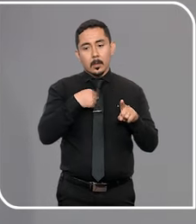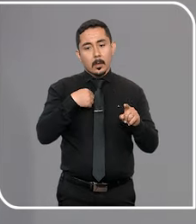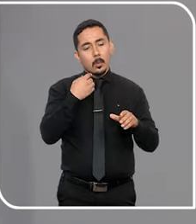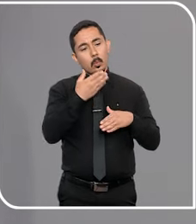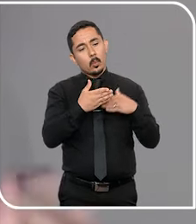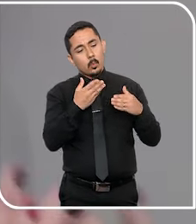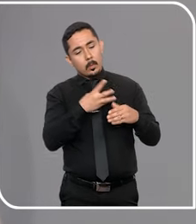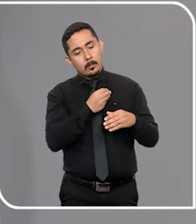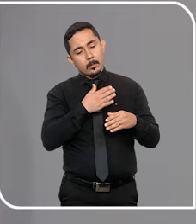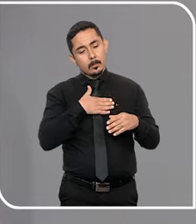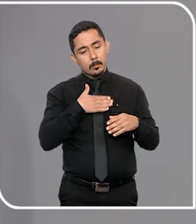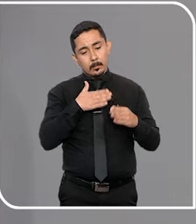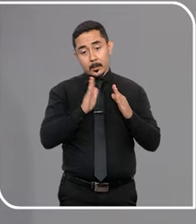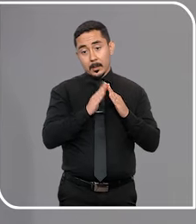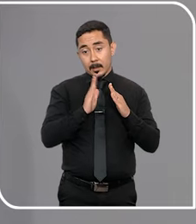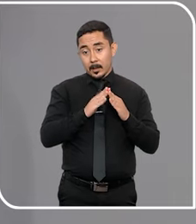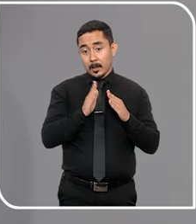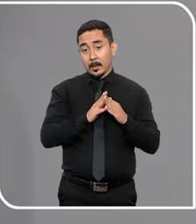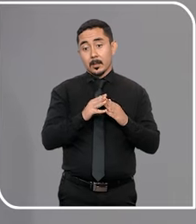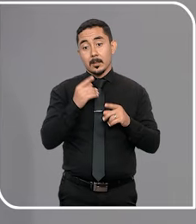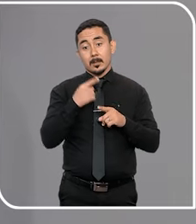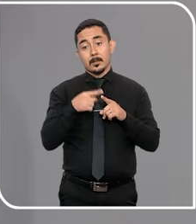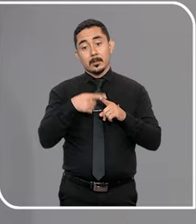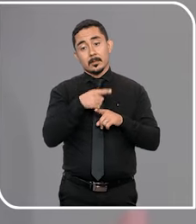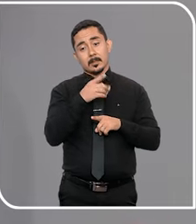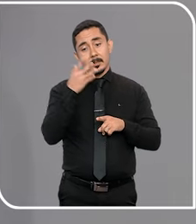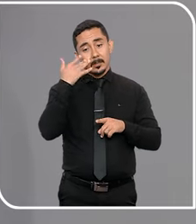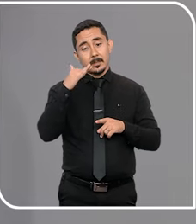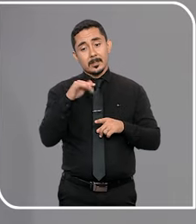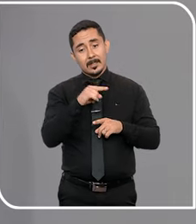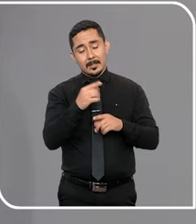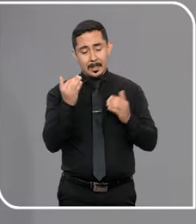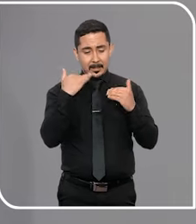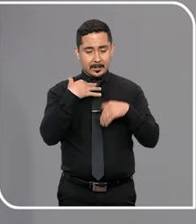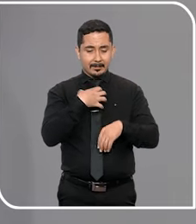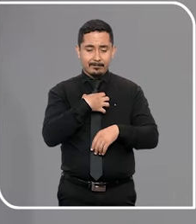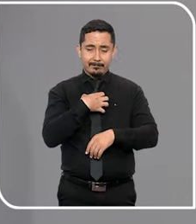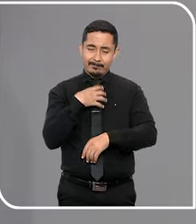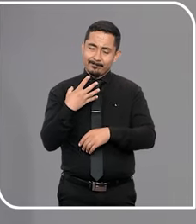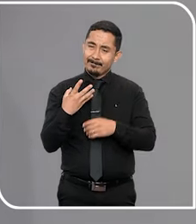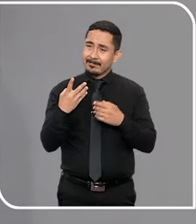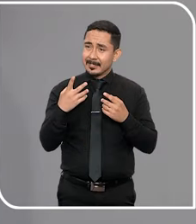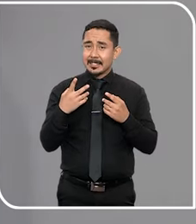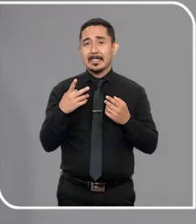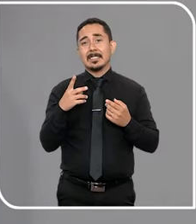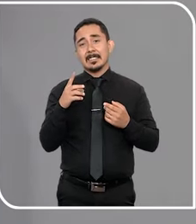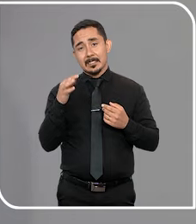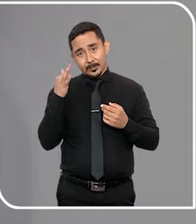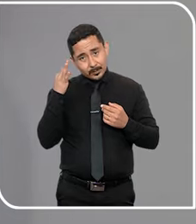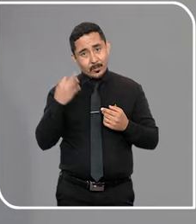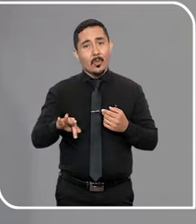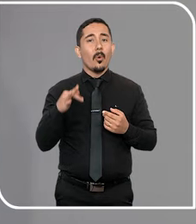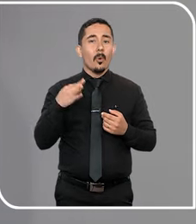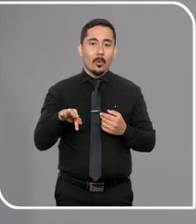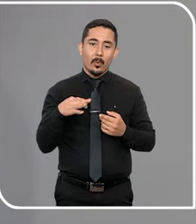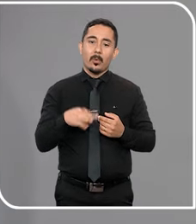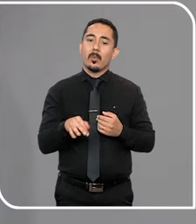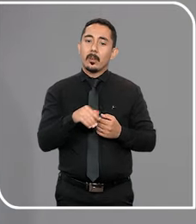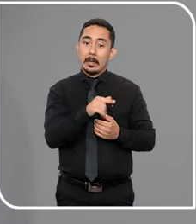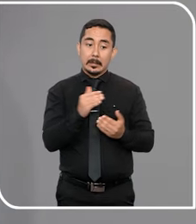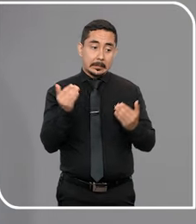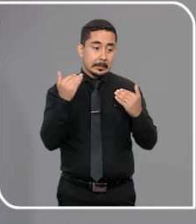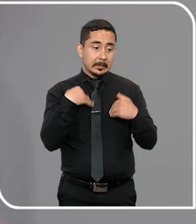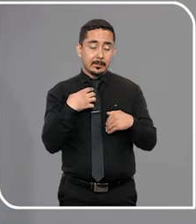que como eu estou tratando o meu filho em casa porque uma criança dessa gente tá muito ferida uma criança dessa traz muita